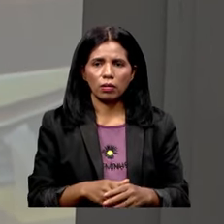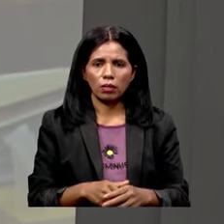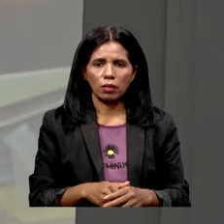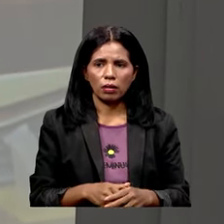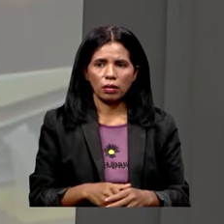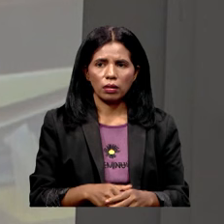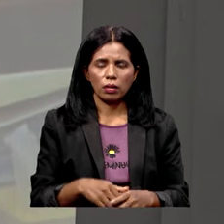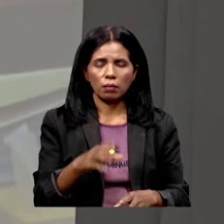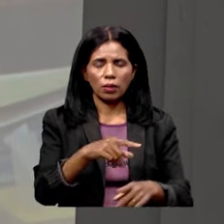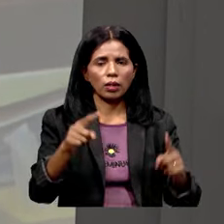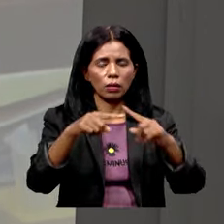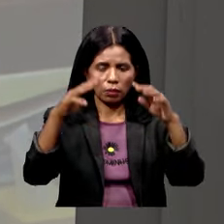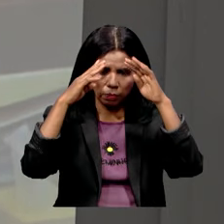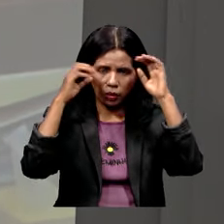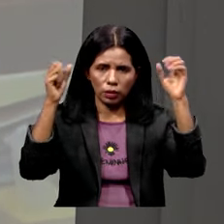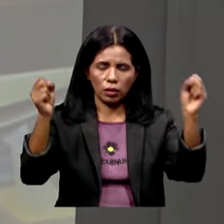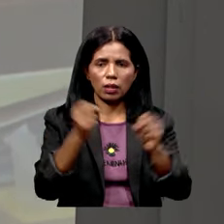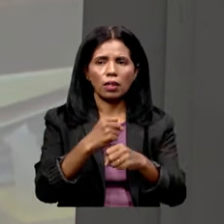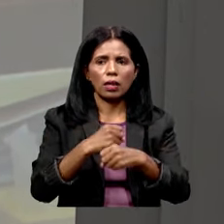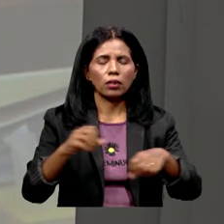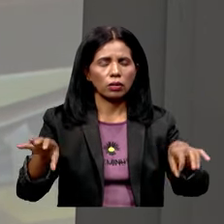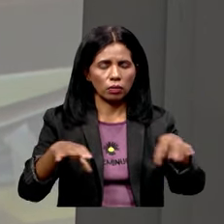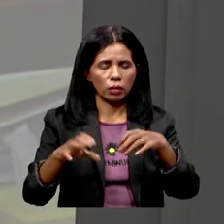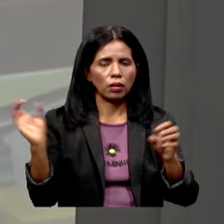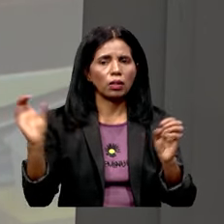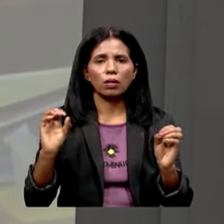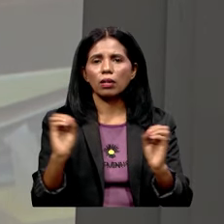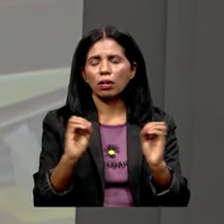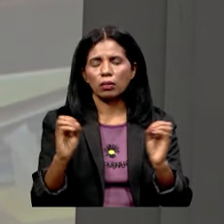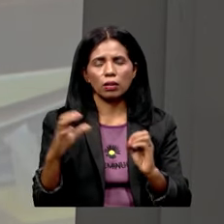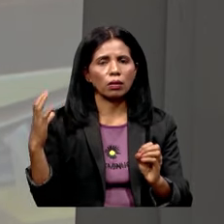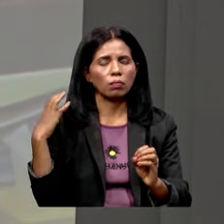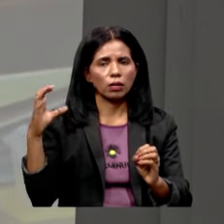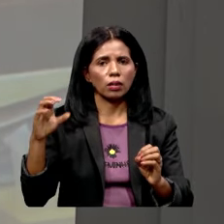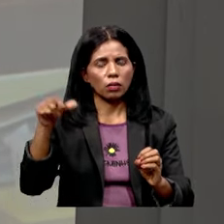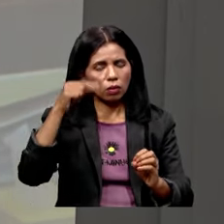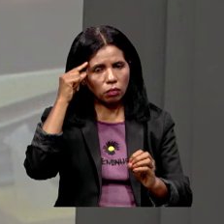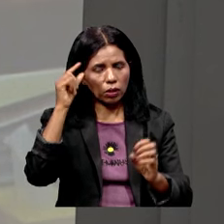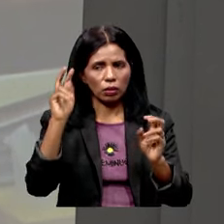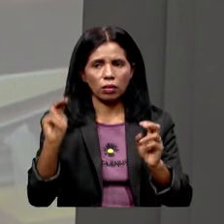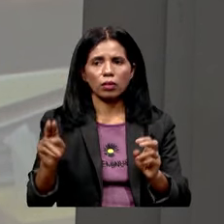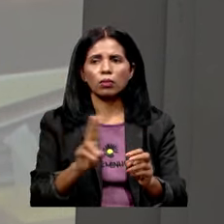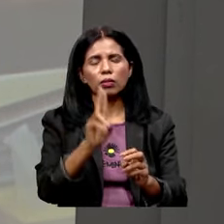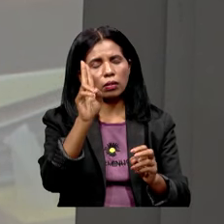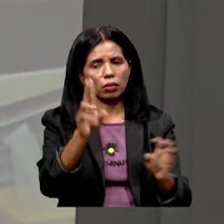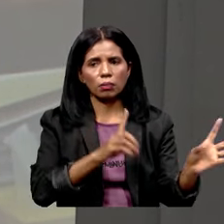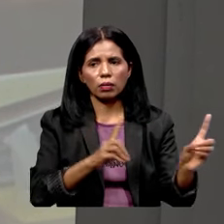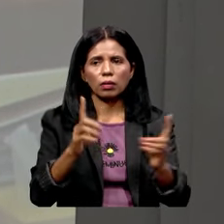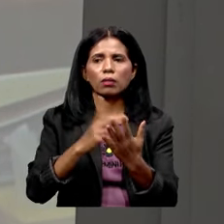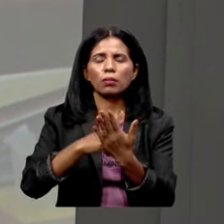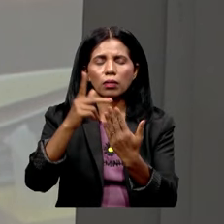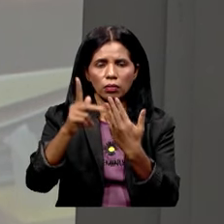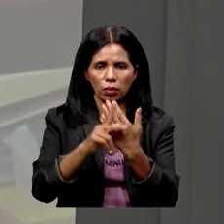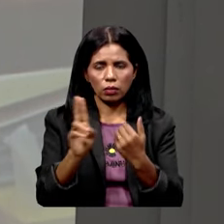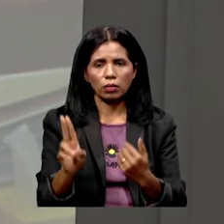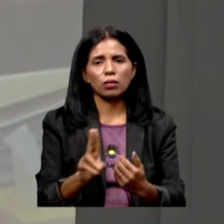espaço para tu presidente halo CNAR nebe la osni competência. Ne CNAR, o governo nian, executivo, mas implementa programa nebe